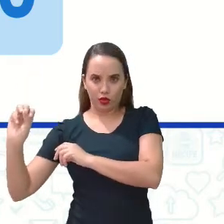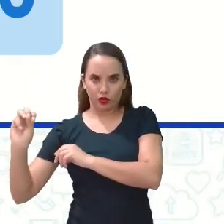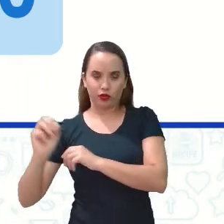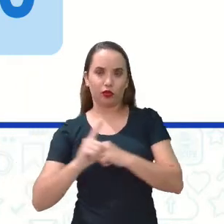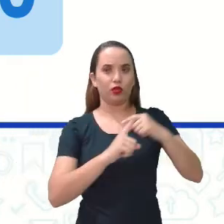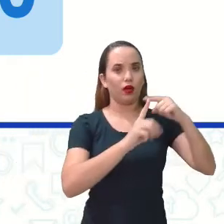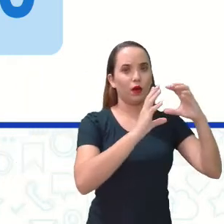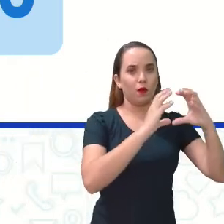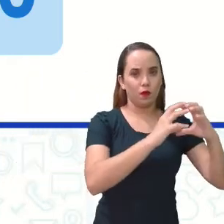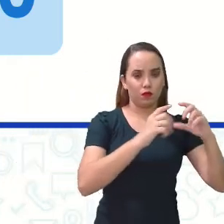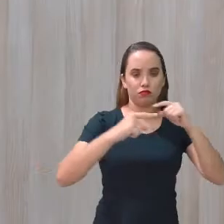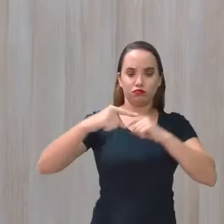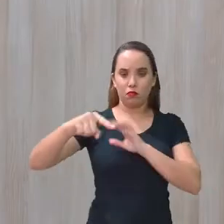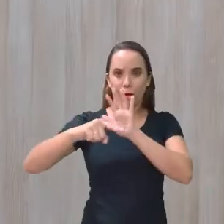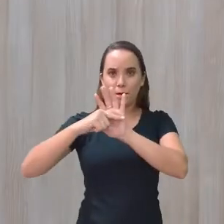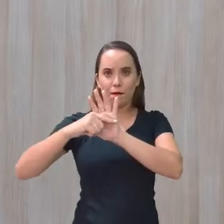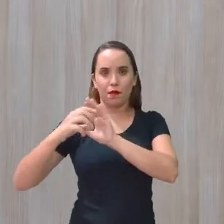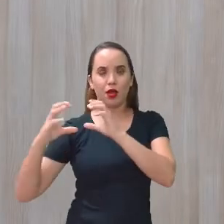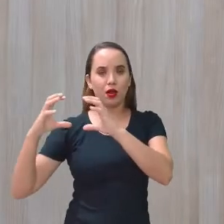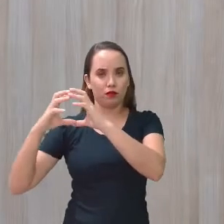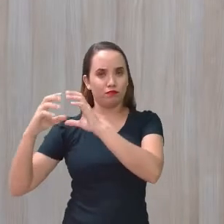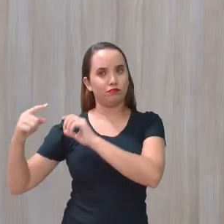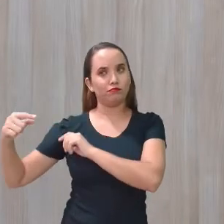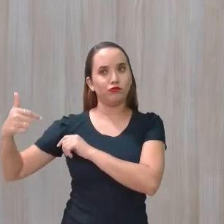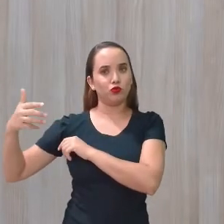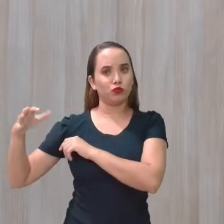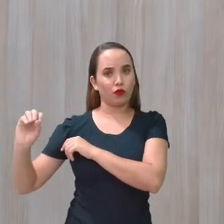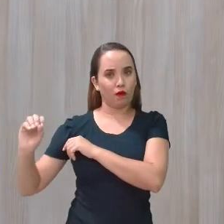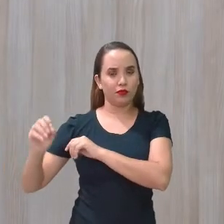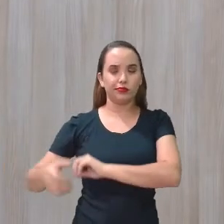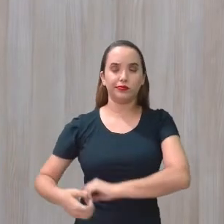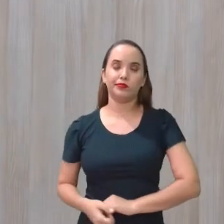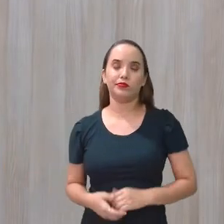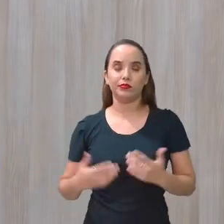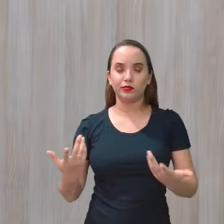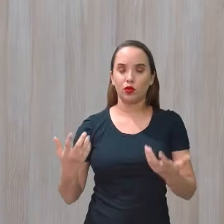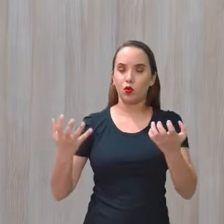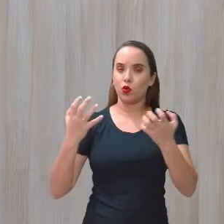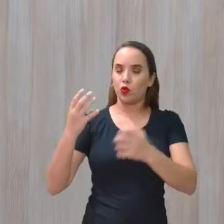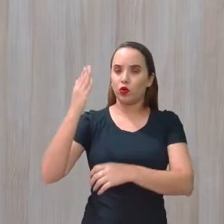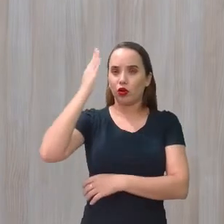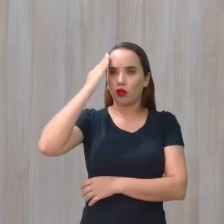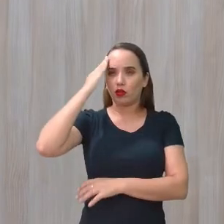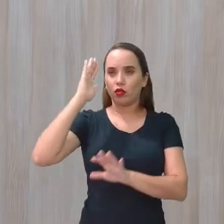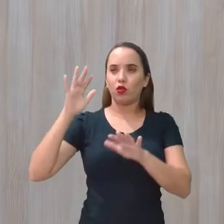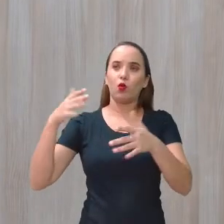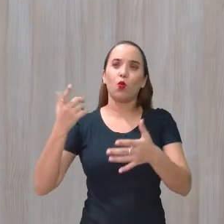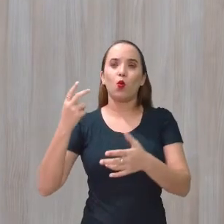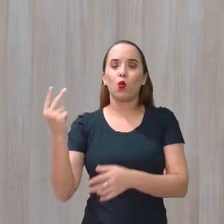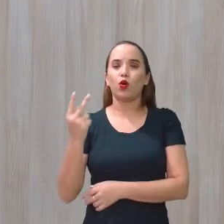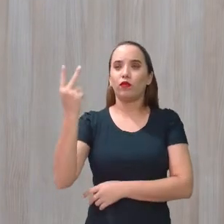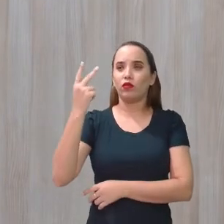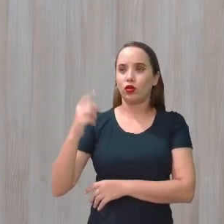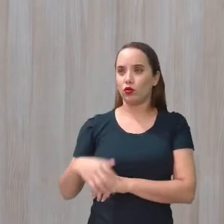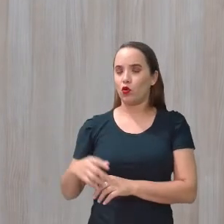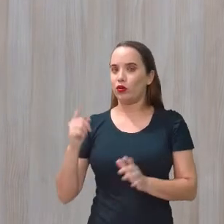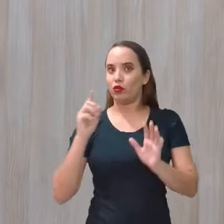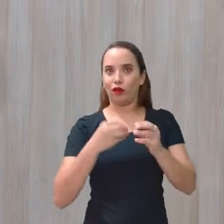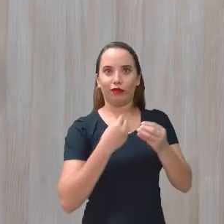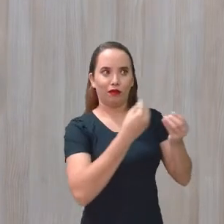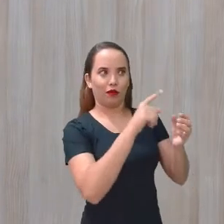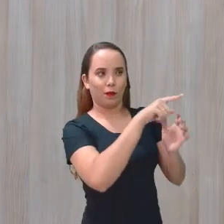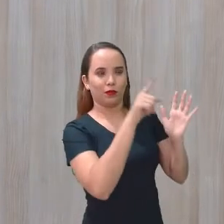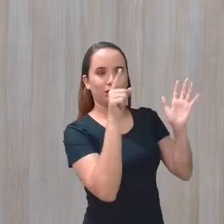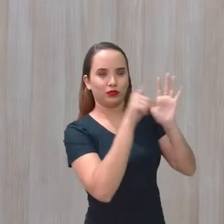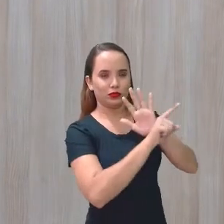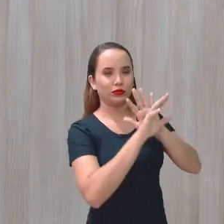querendo descobrir quais são as informações desconhecidas. Vou passar agora para a professora Carol, para ver se ela se arrisca ou se